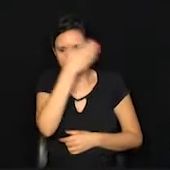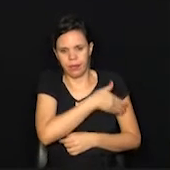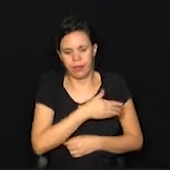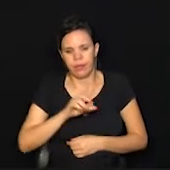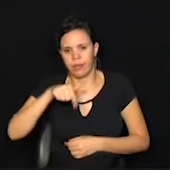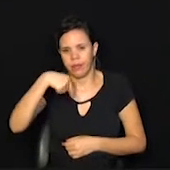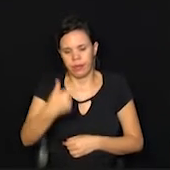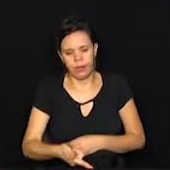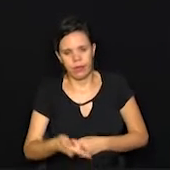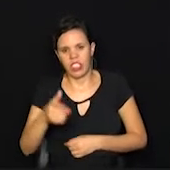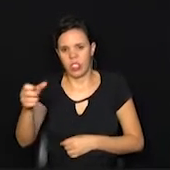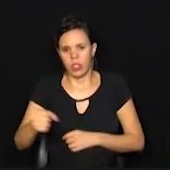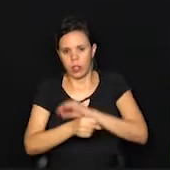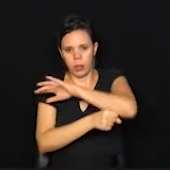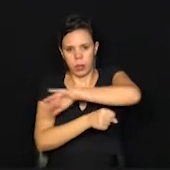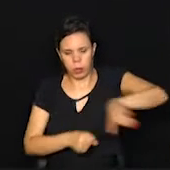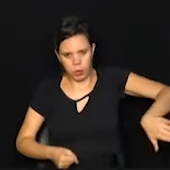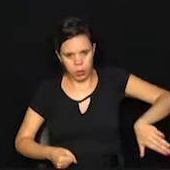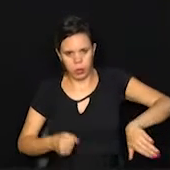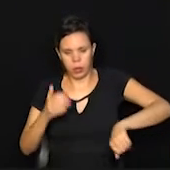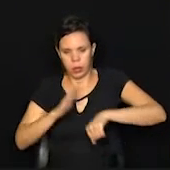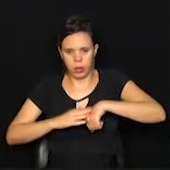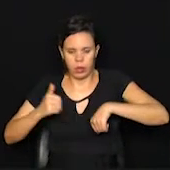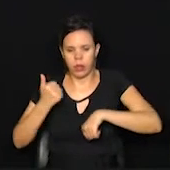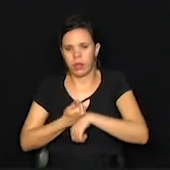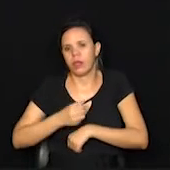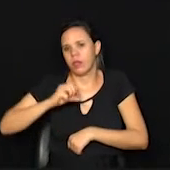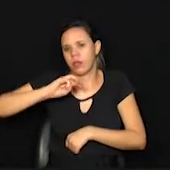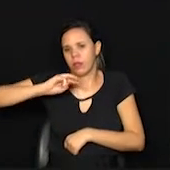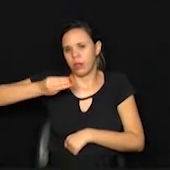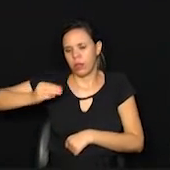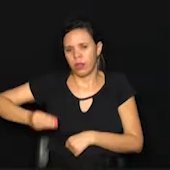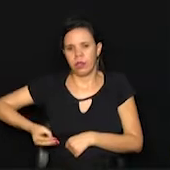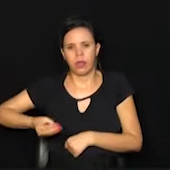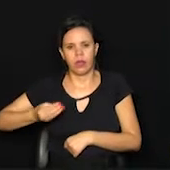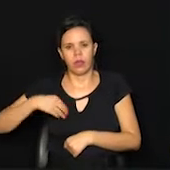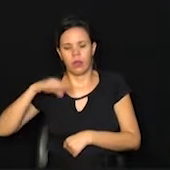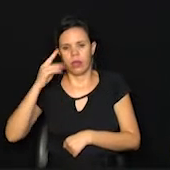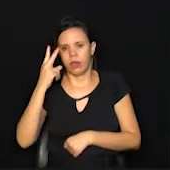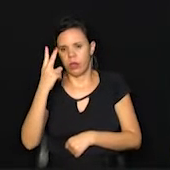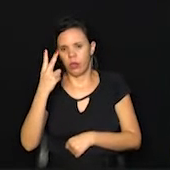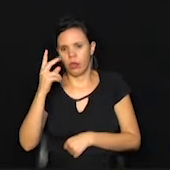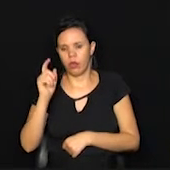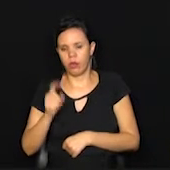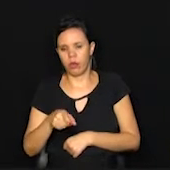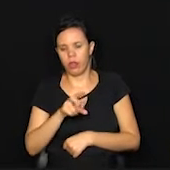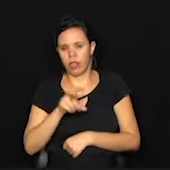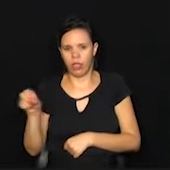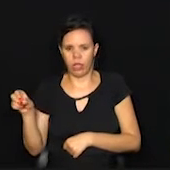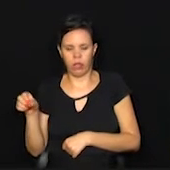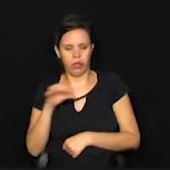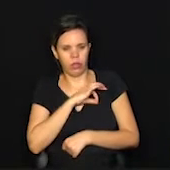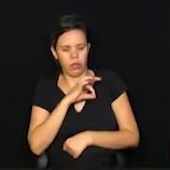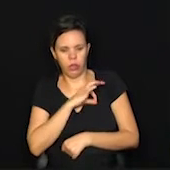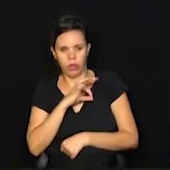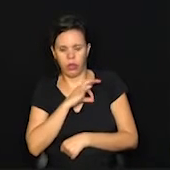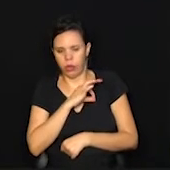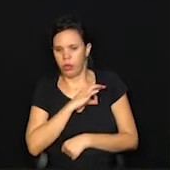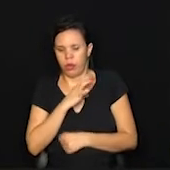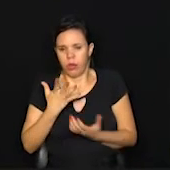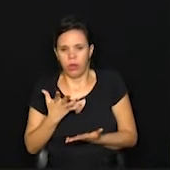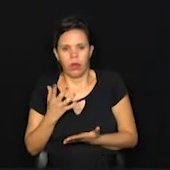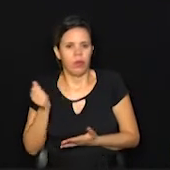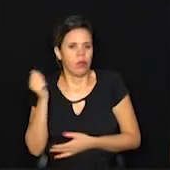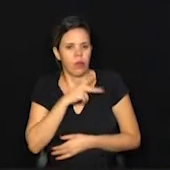aqui depois que ouvi o golpe milhares milhares fala assim mais de 2.500 oficiais das Forças Armadas